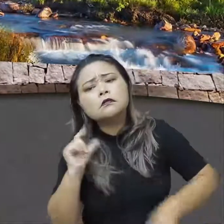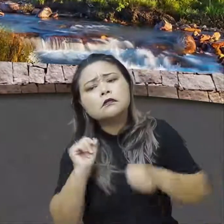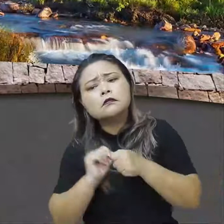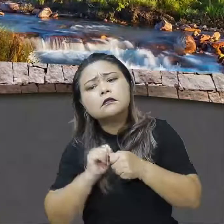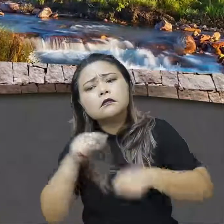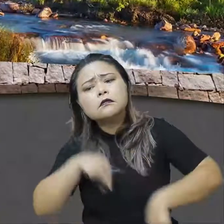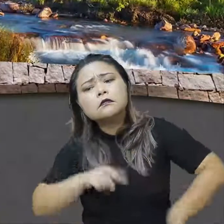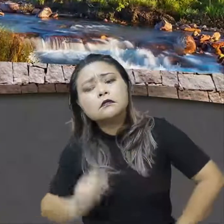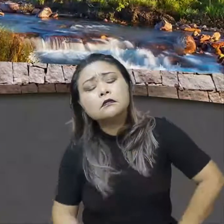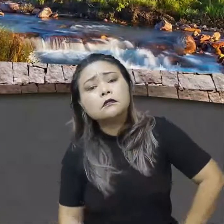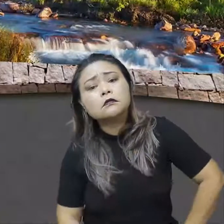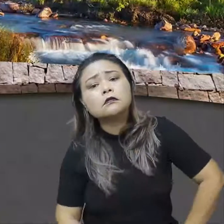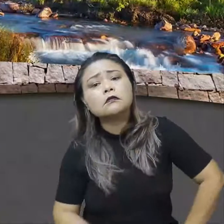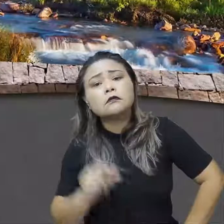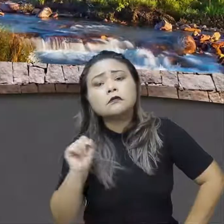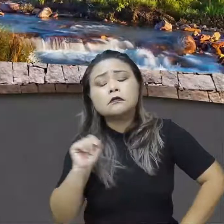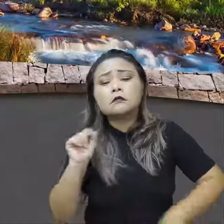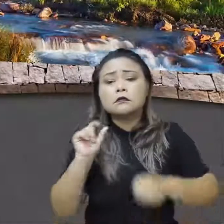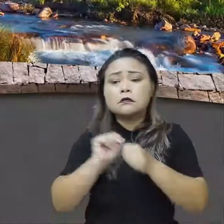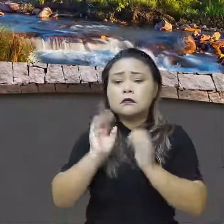muito? Produtos